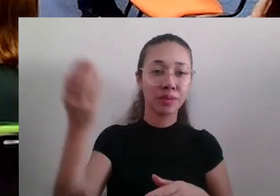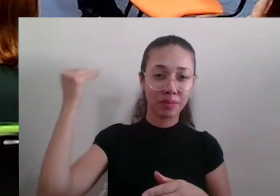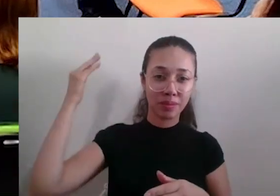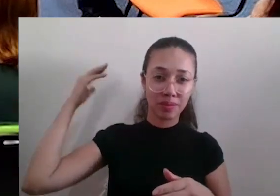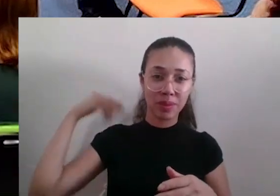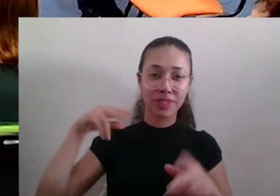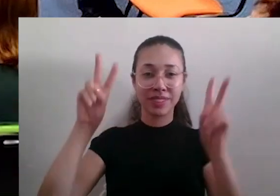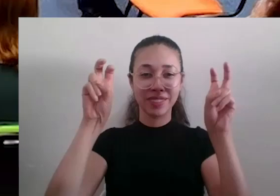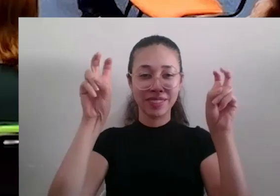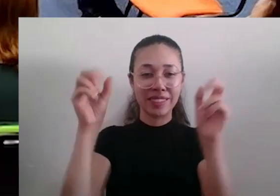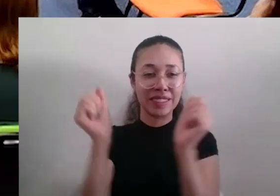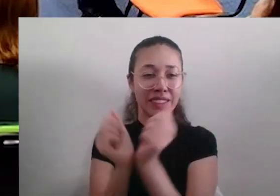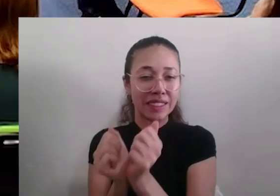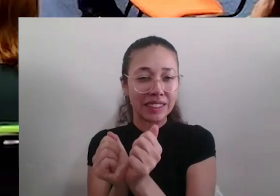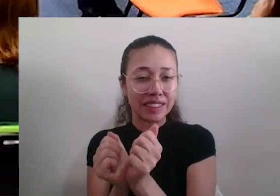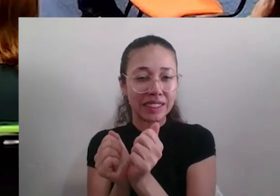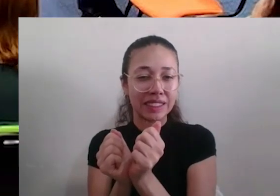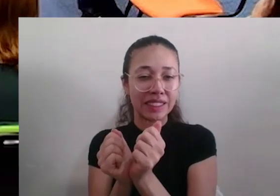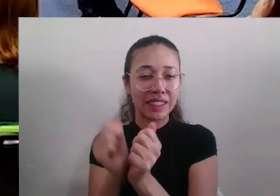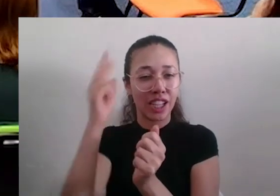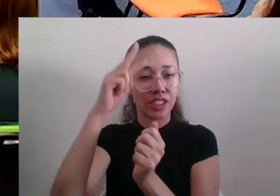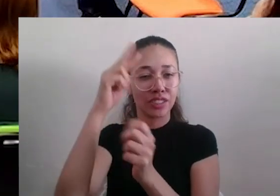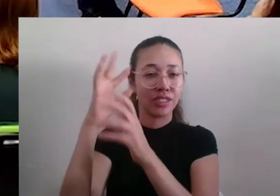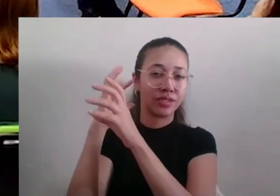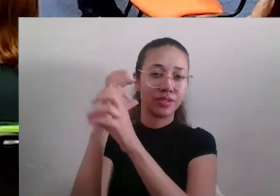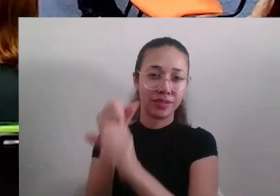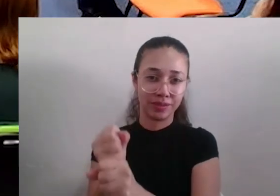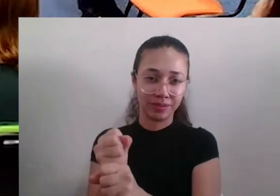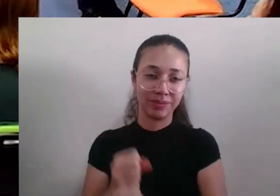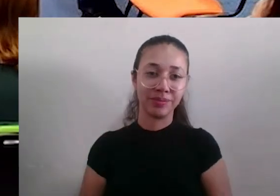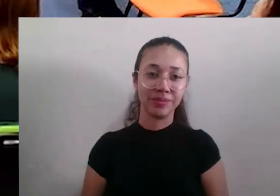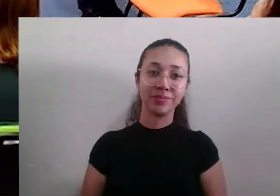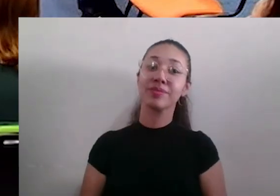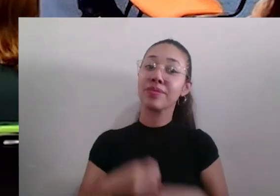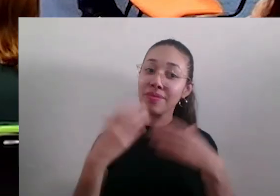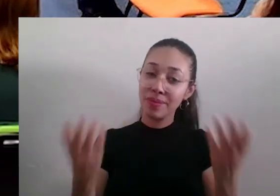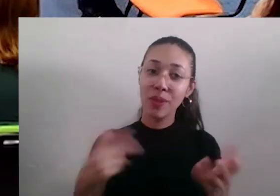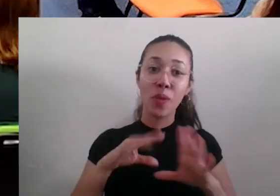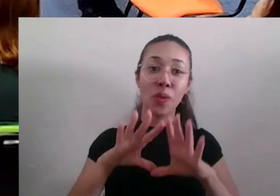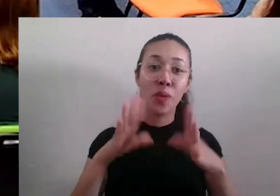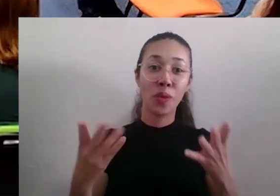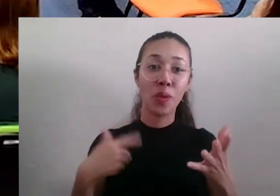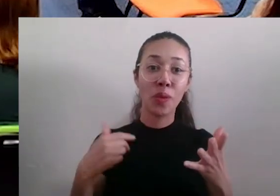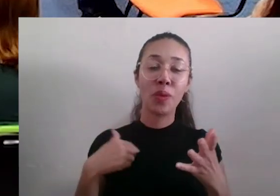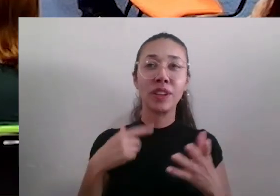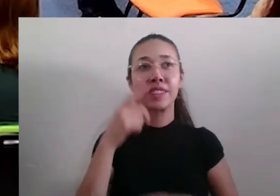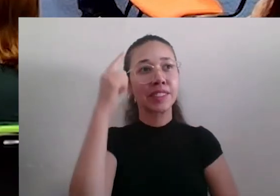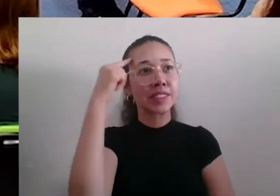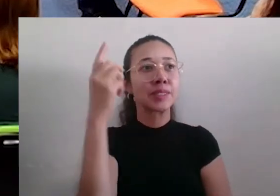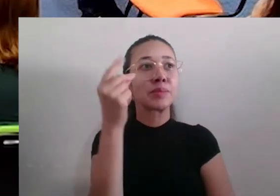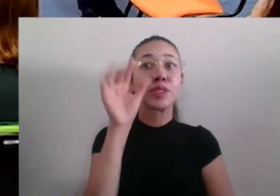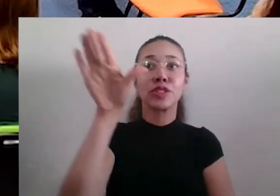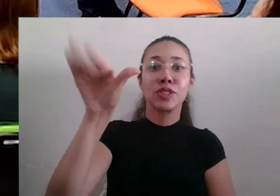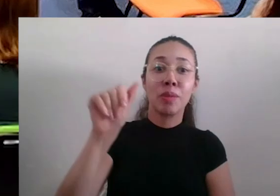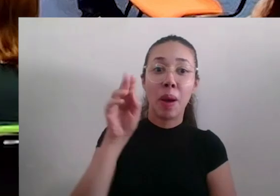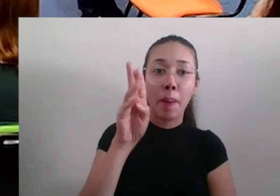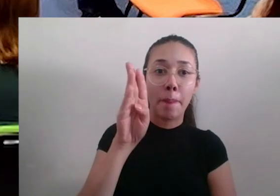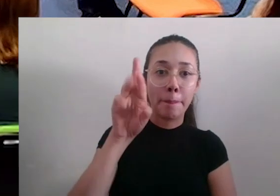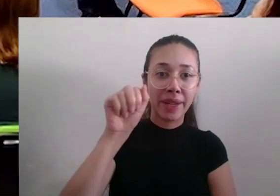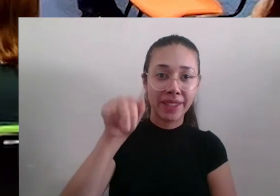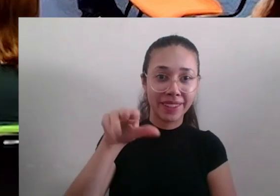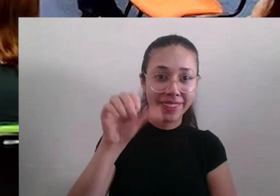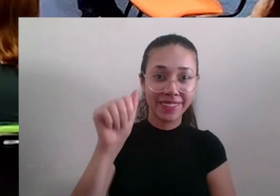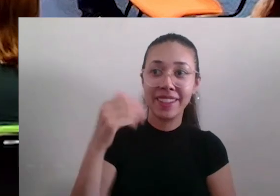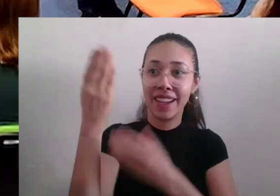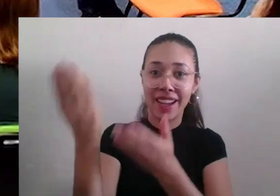família bom eh quando quando surgiu a ideia de chamar a Branca aqui a gente conseguiu conversar com a Branca a ideia era pedir